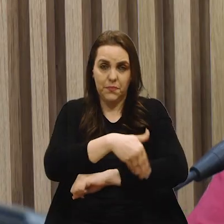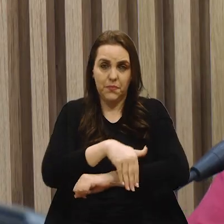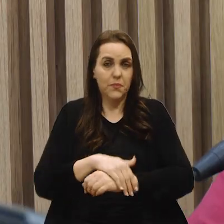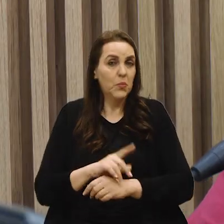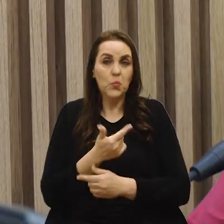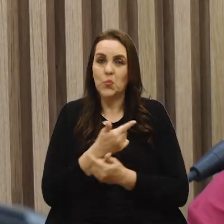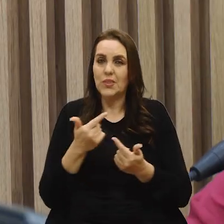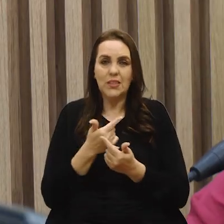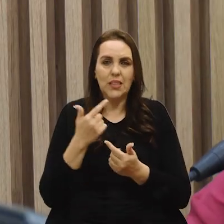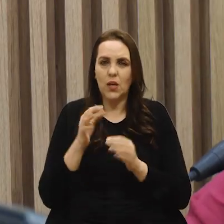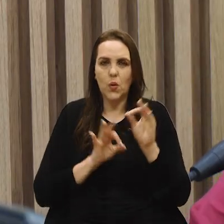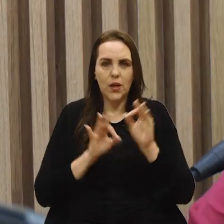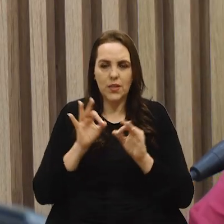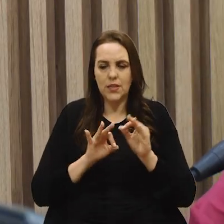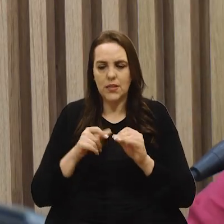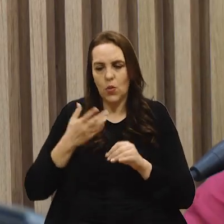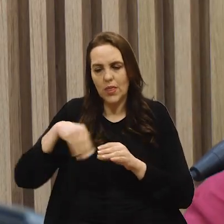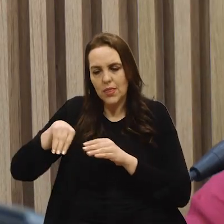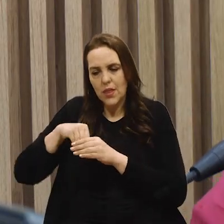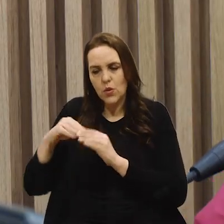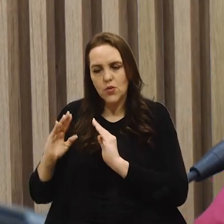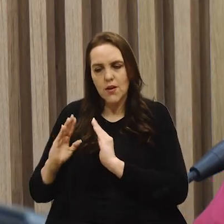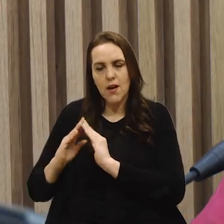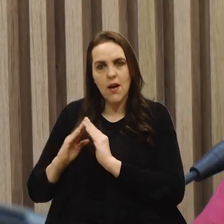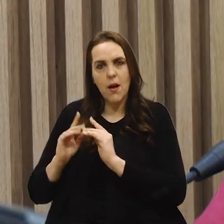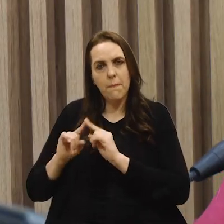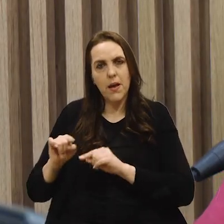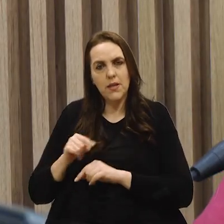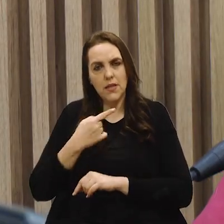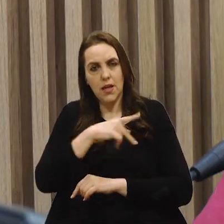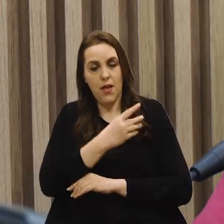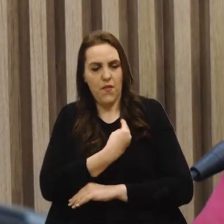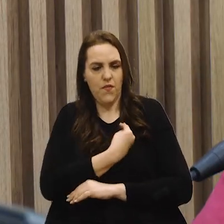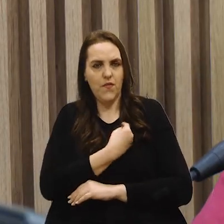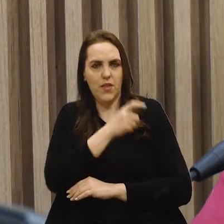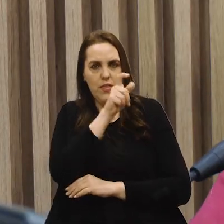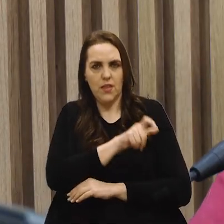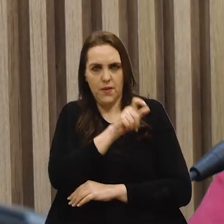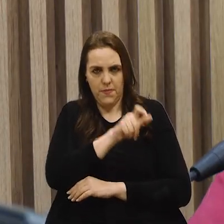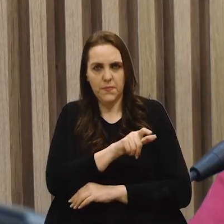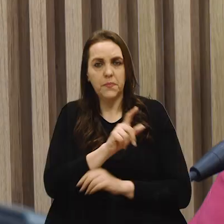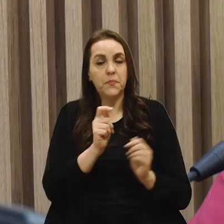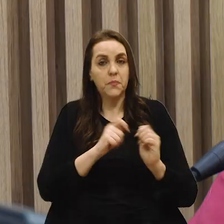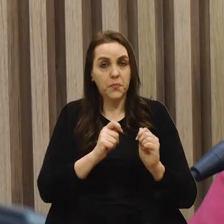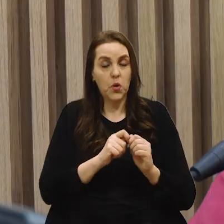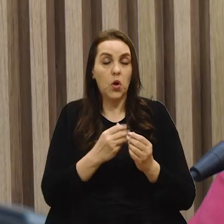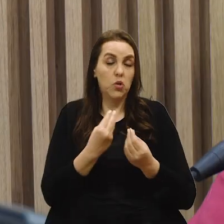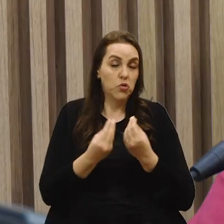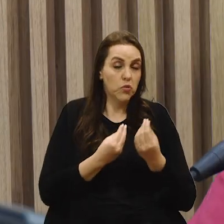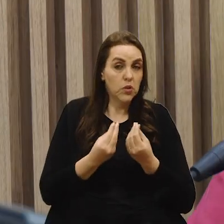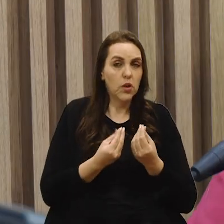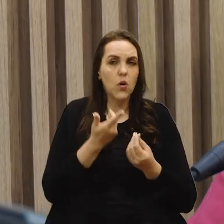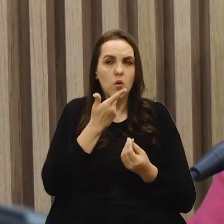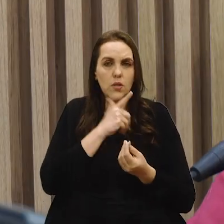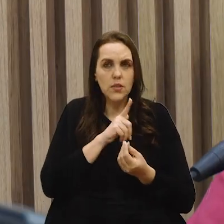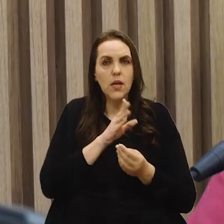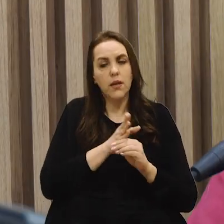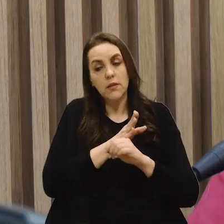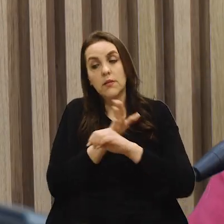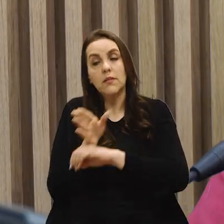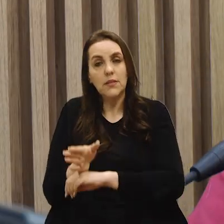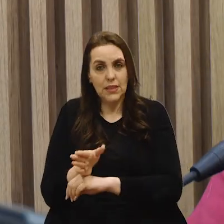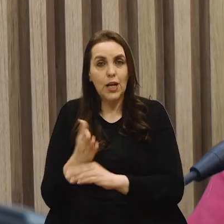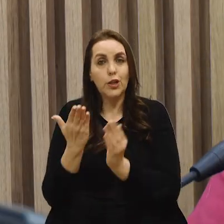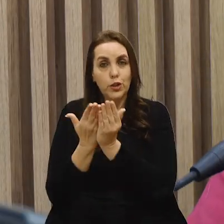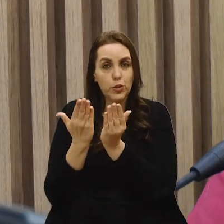não está organizada dentro de uma moradia, mas que conforme a sua organização externa, consegue